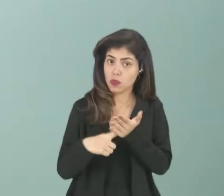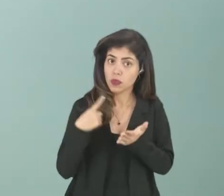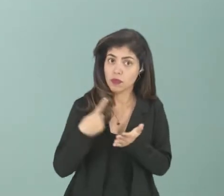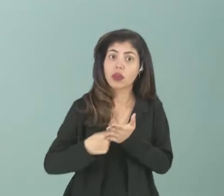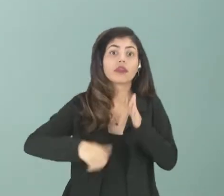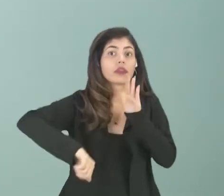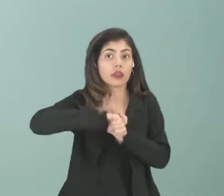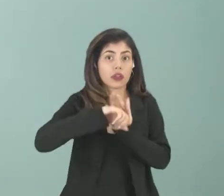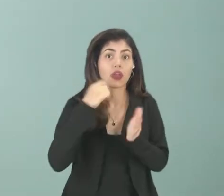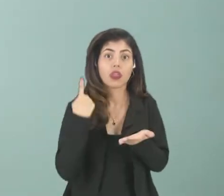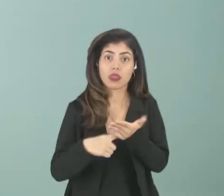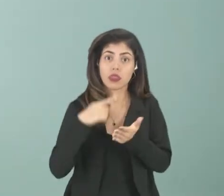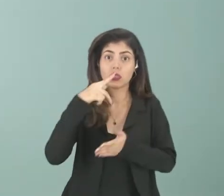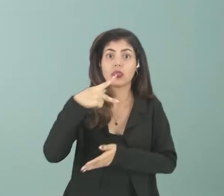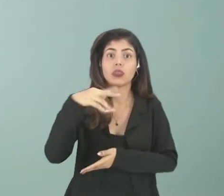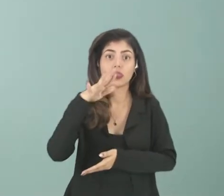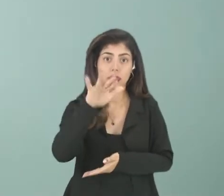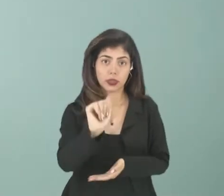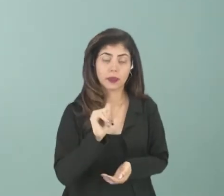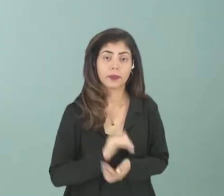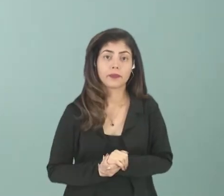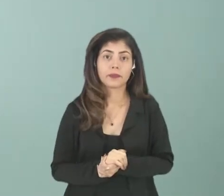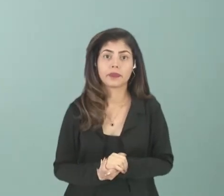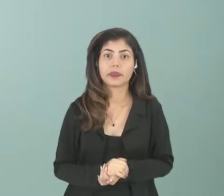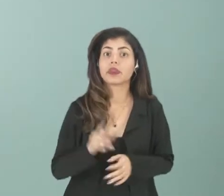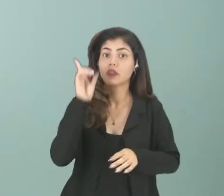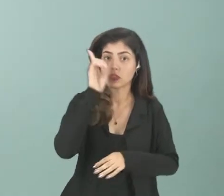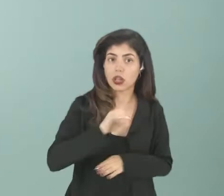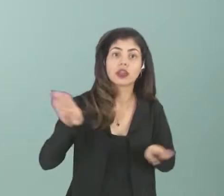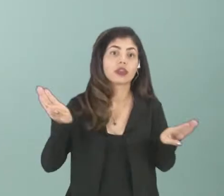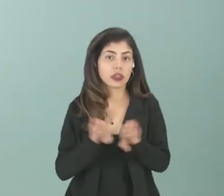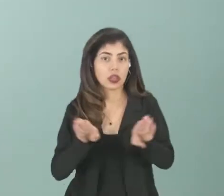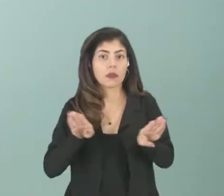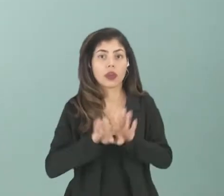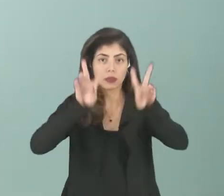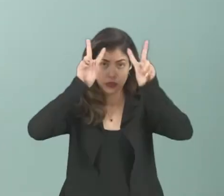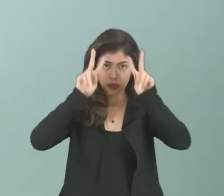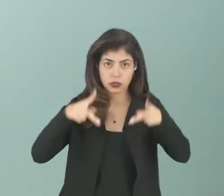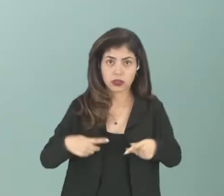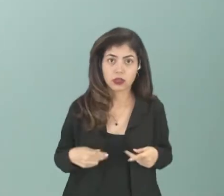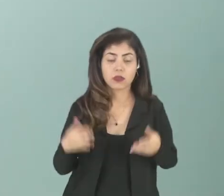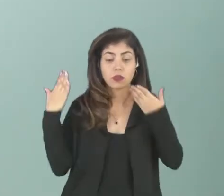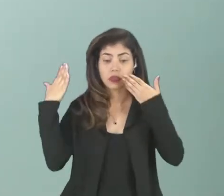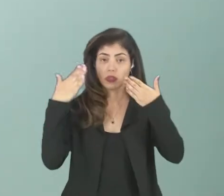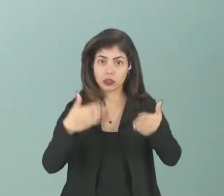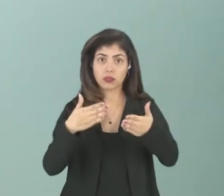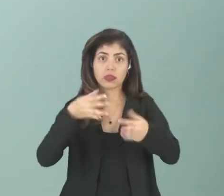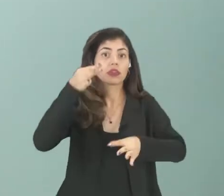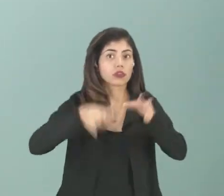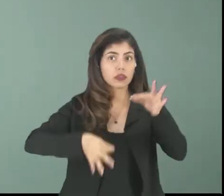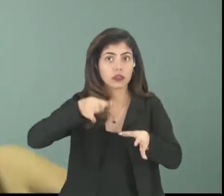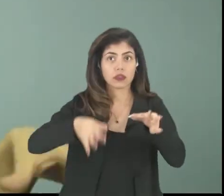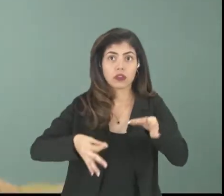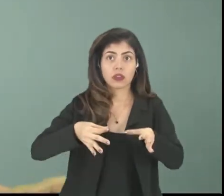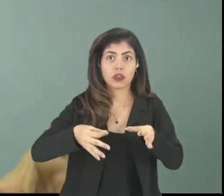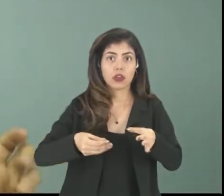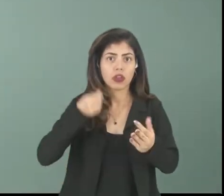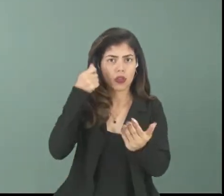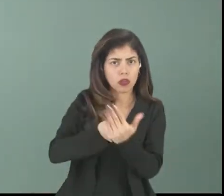sua pena, elas teriam o direito a serem tratadas como seres humanos. Porque o objetivo da justiça não é a